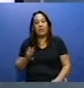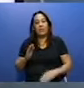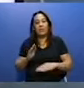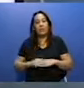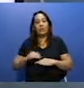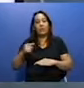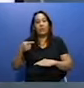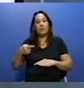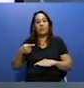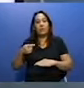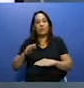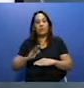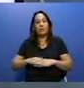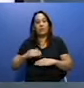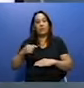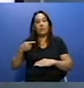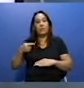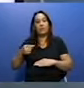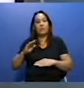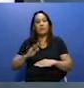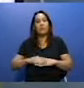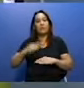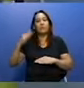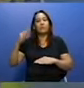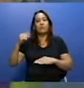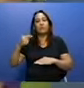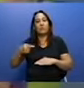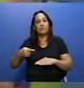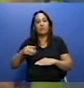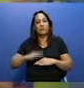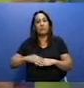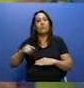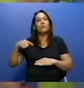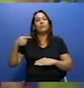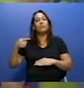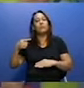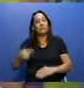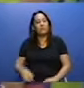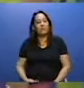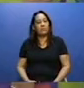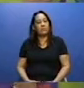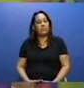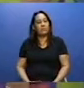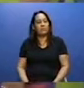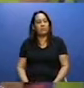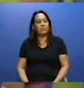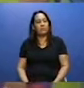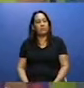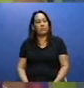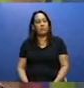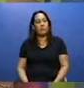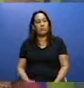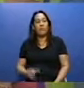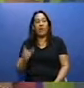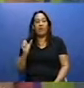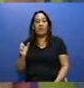Explicando. Vírgula, né? Pois a quantidade. Presta atenção nessa